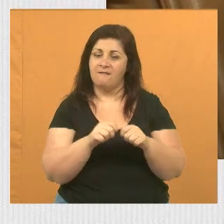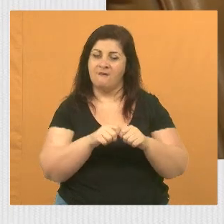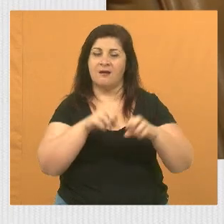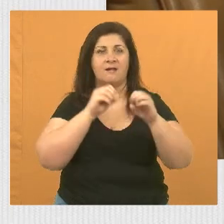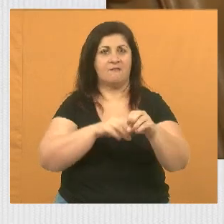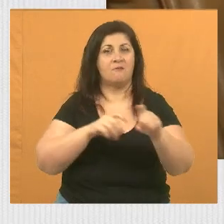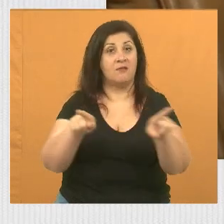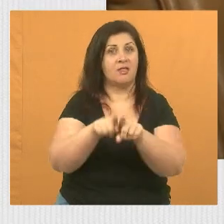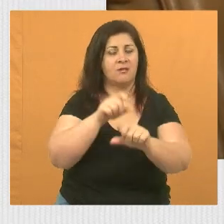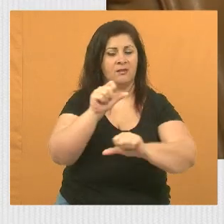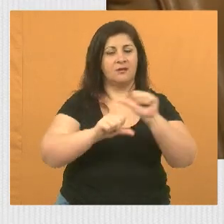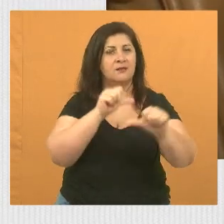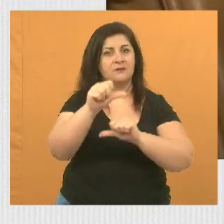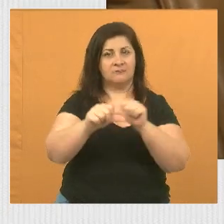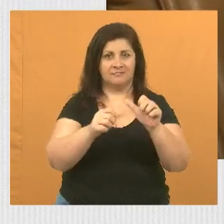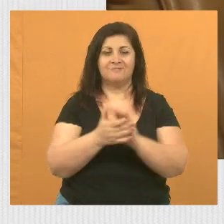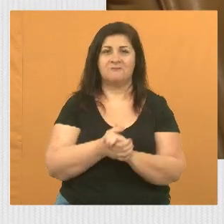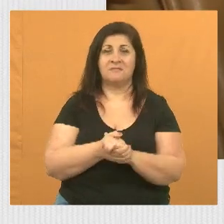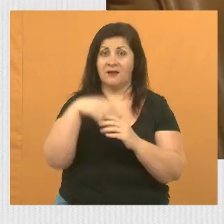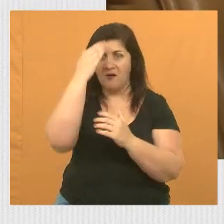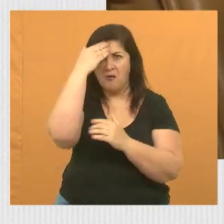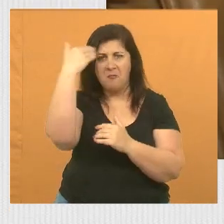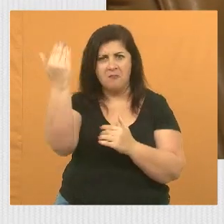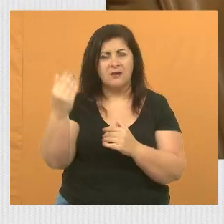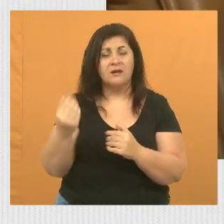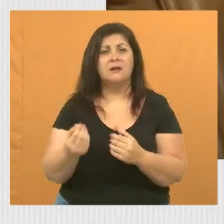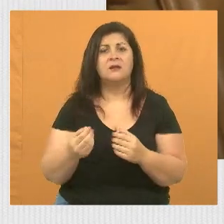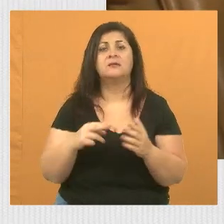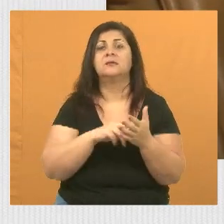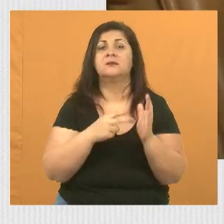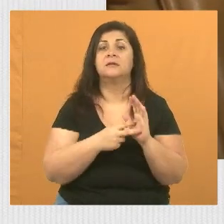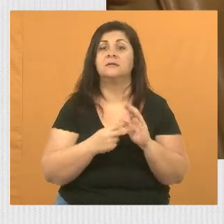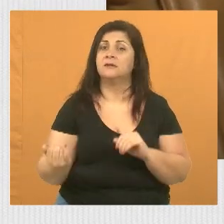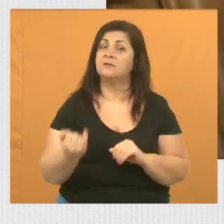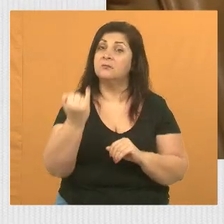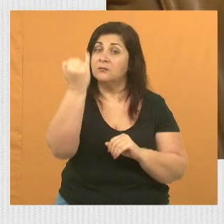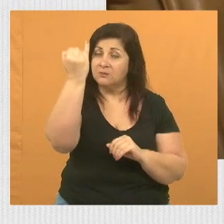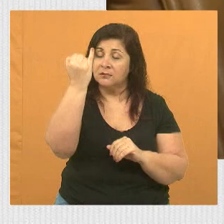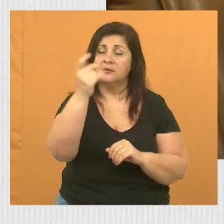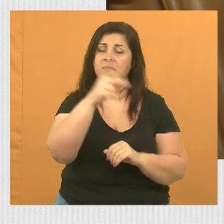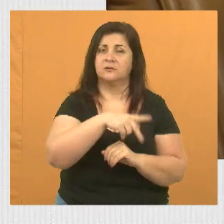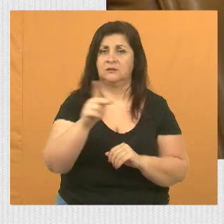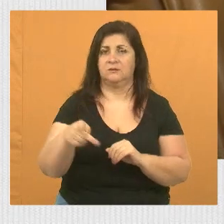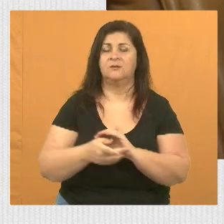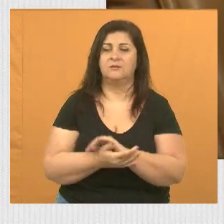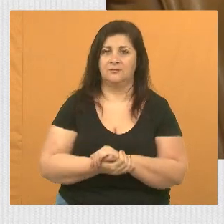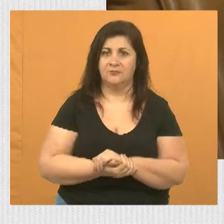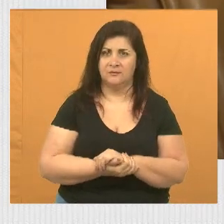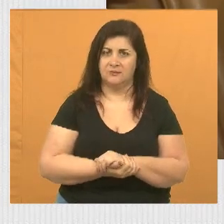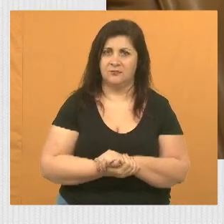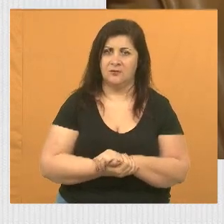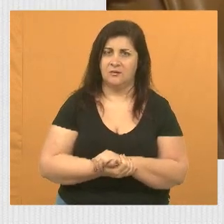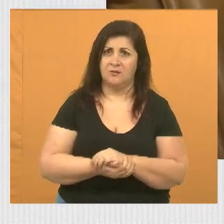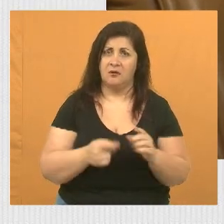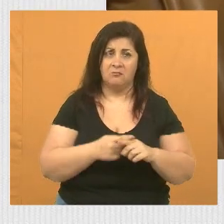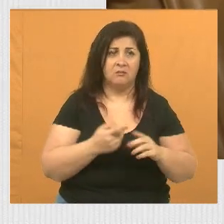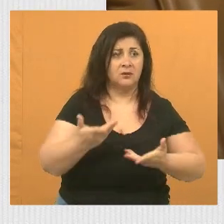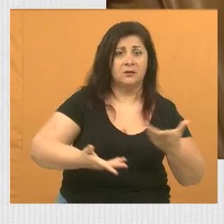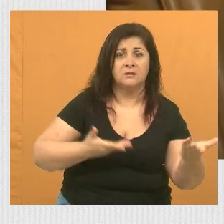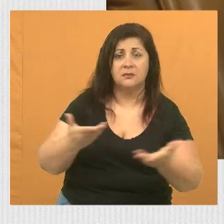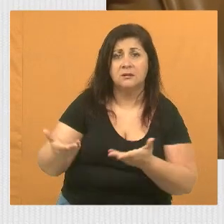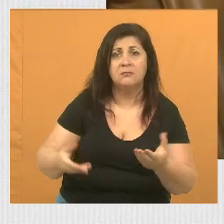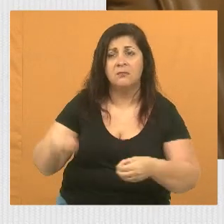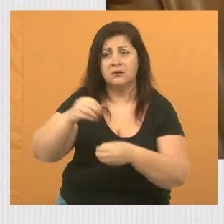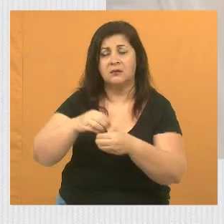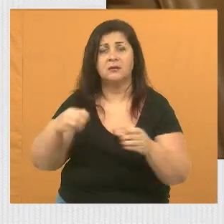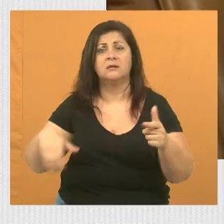transformação. Então, essa homenagem é valorizar o papel do professor enquanto um prestador de serviço na